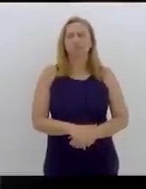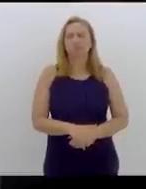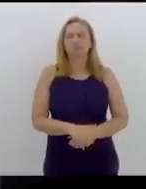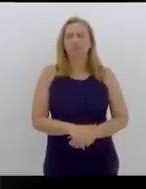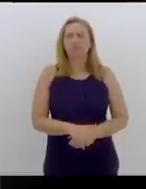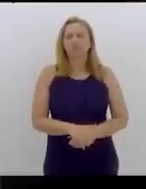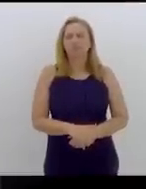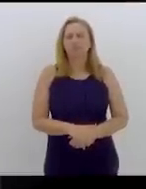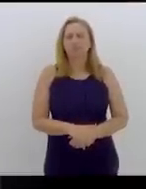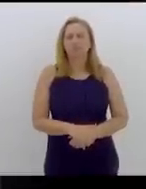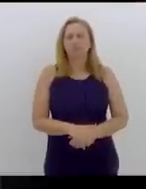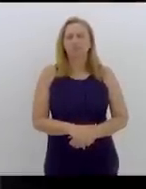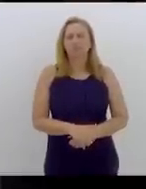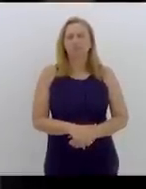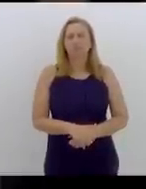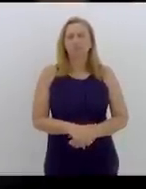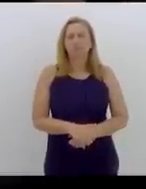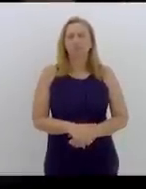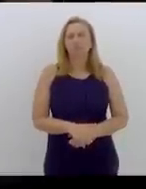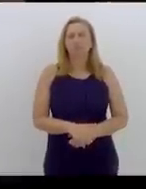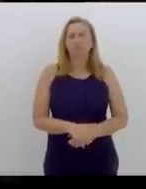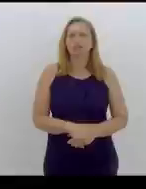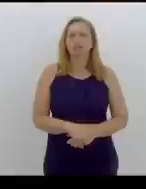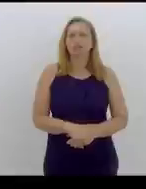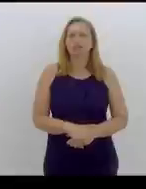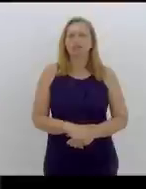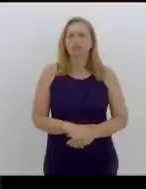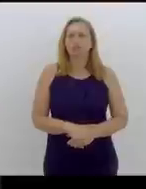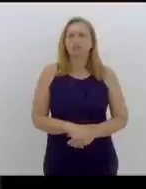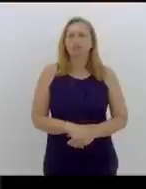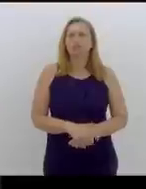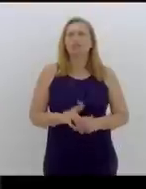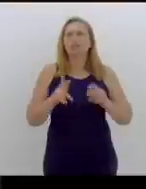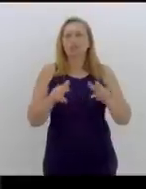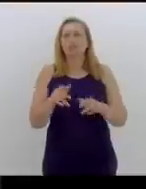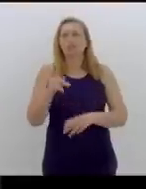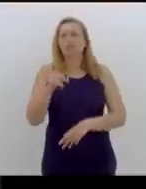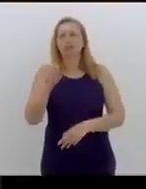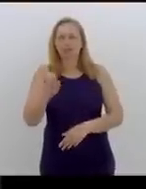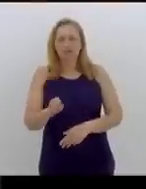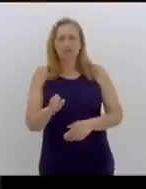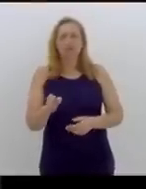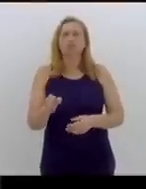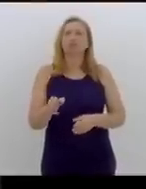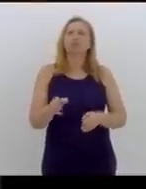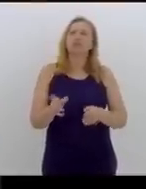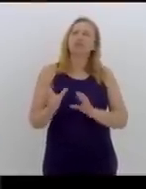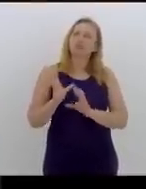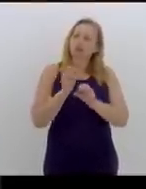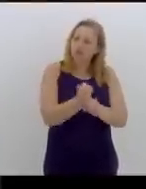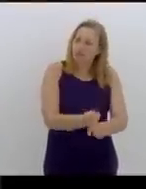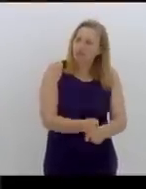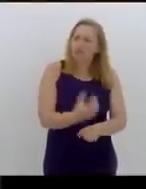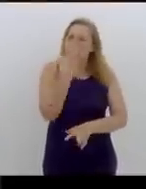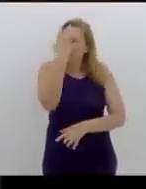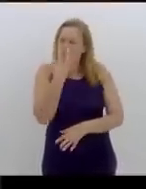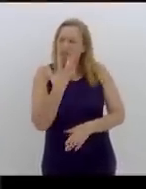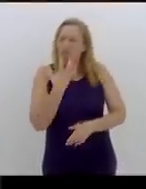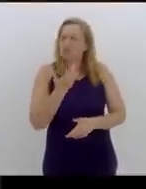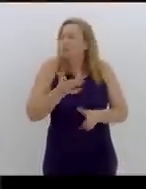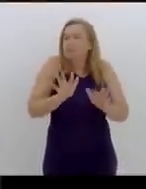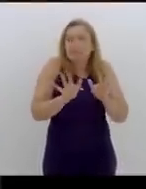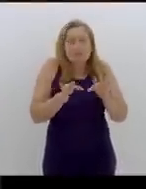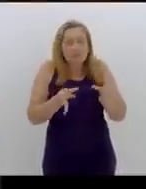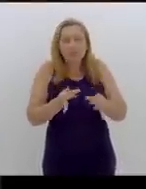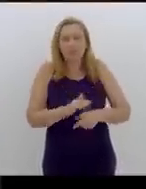passe conhecimento o mesmo que faça o padre faça revisão e da celebridade nisso simples